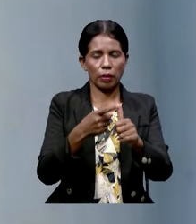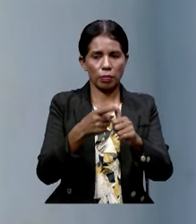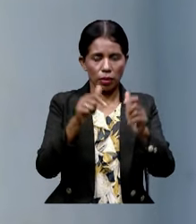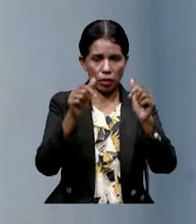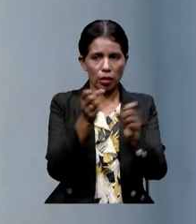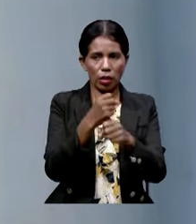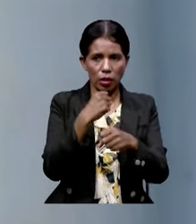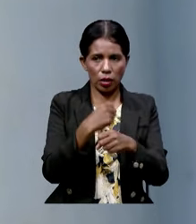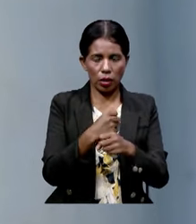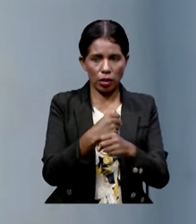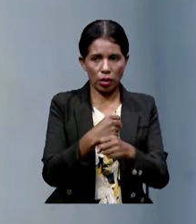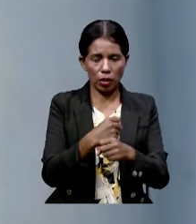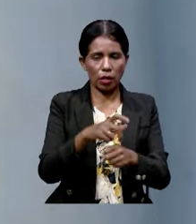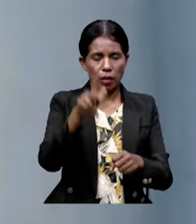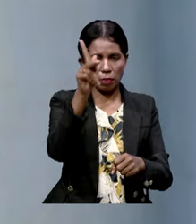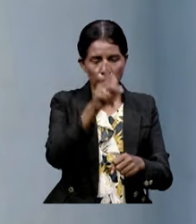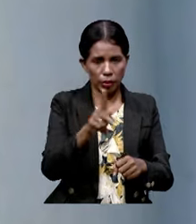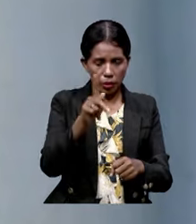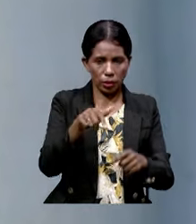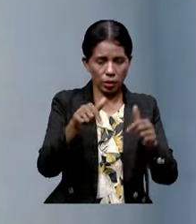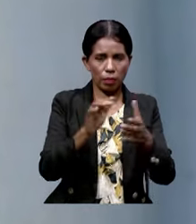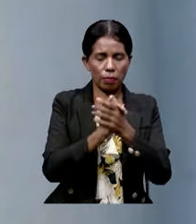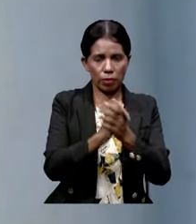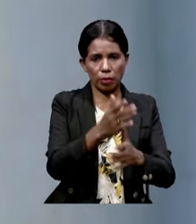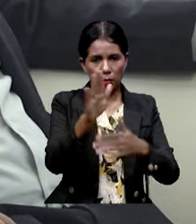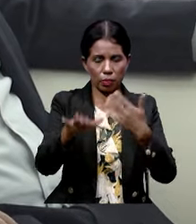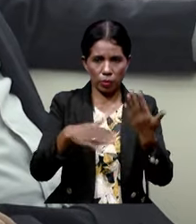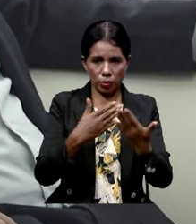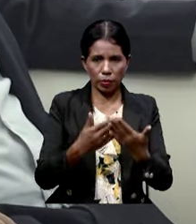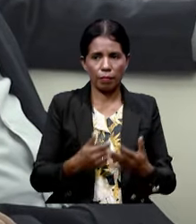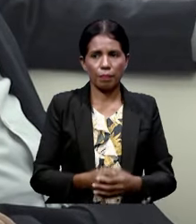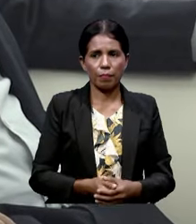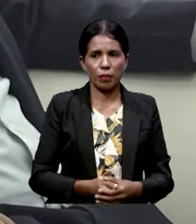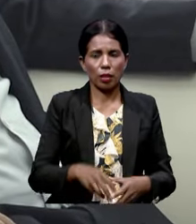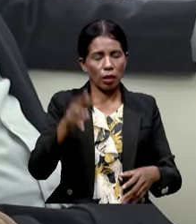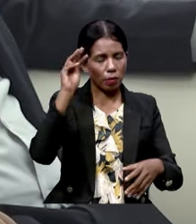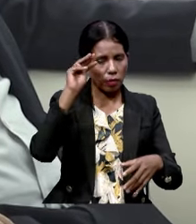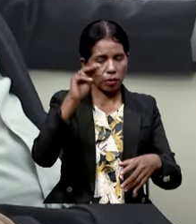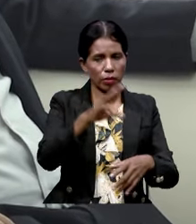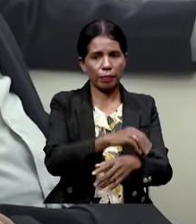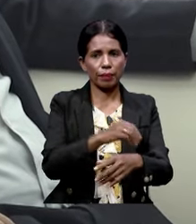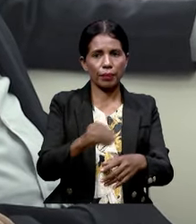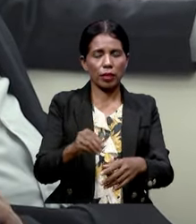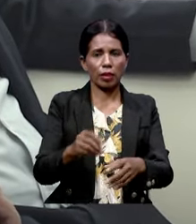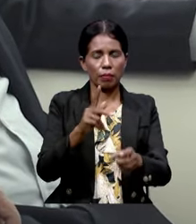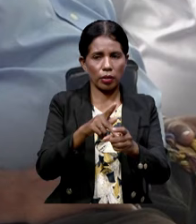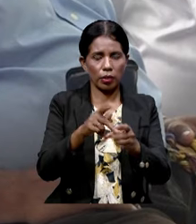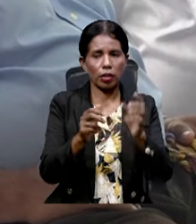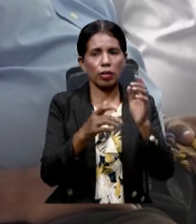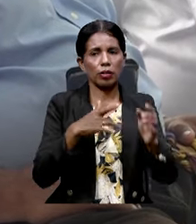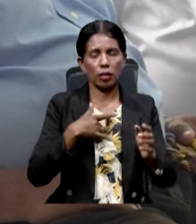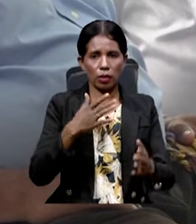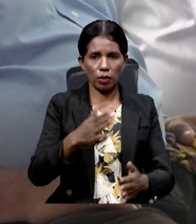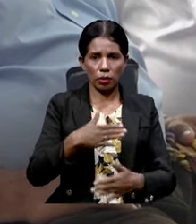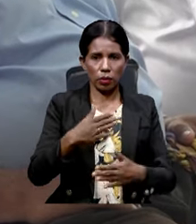halo pesquisa né. Neve parabéns ma itabot sira. Além de né, ministro Petróleo e Recursos Minerais aprecia a